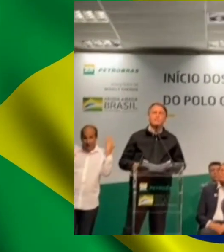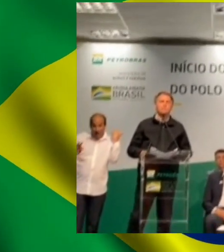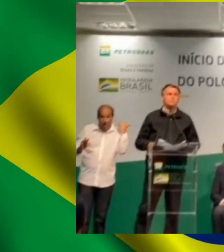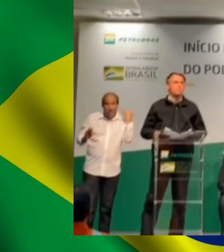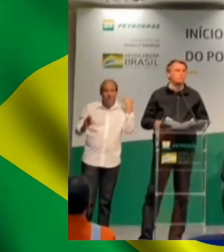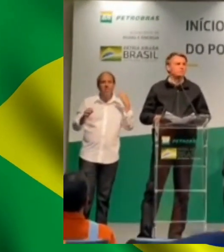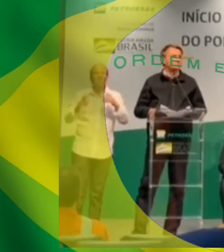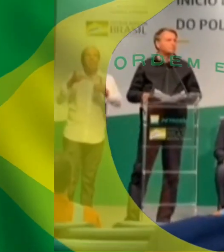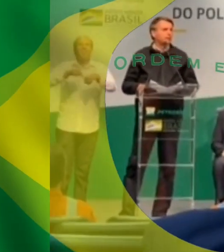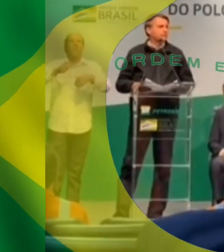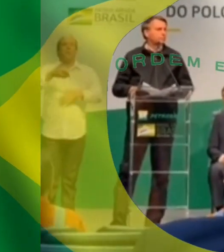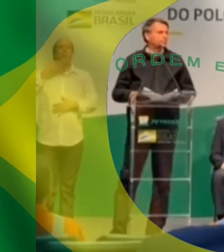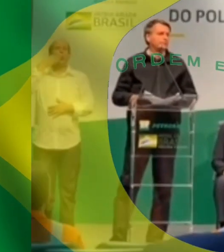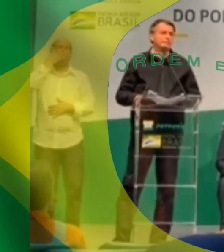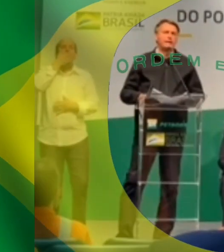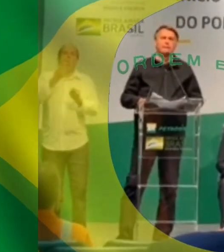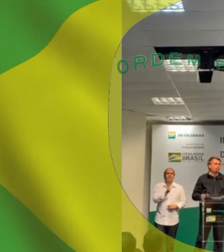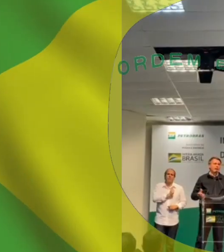ex-presidiário.